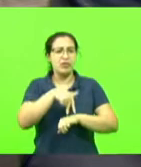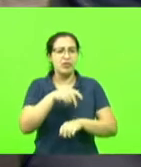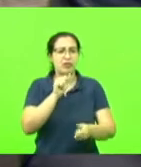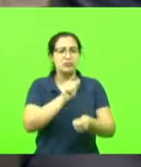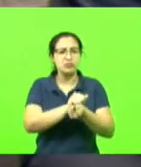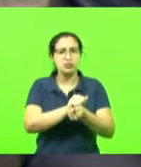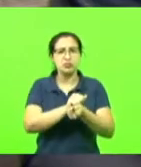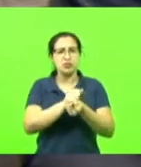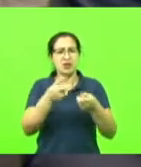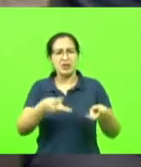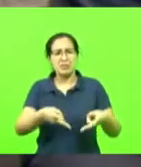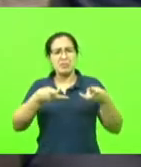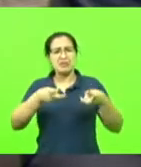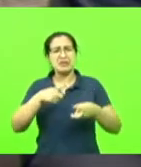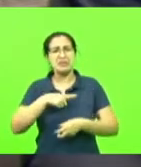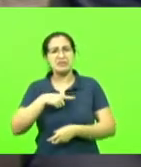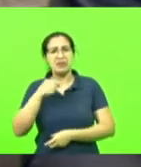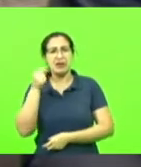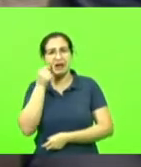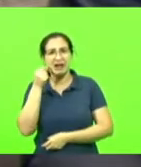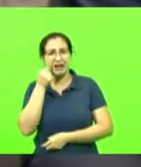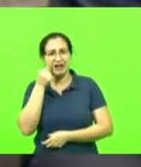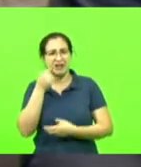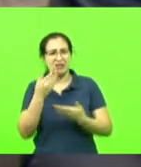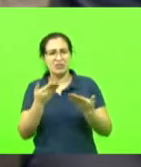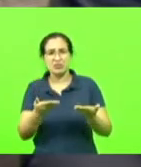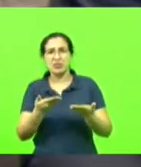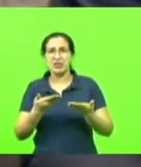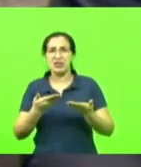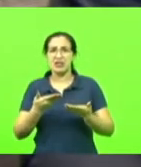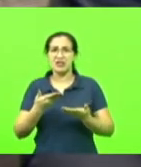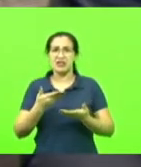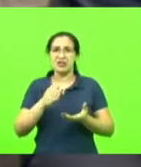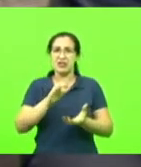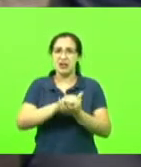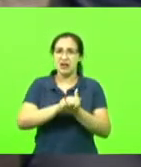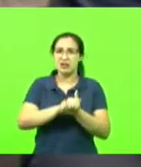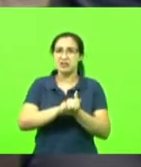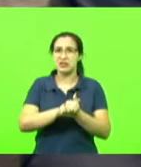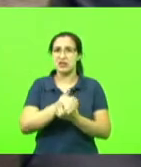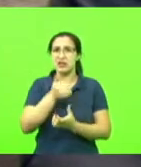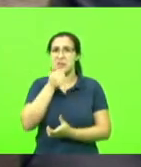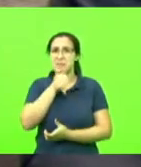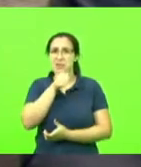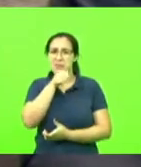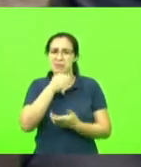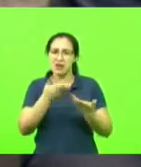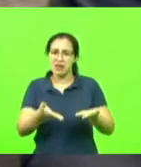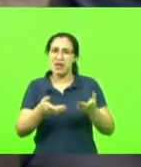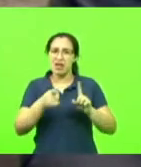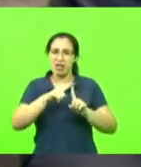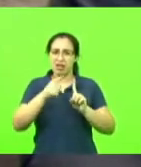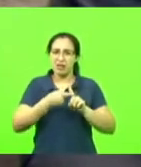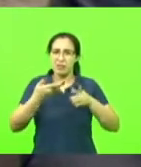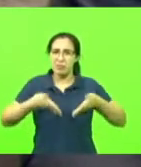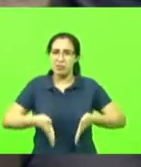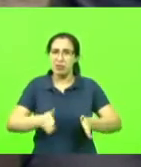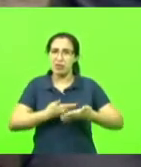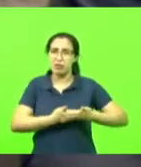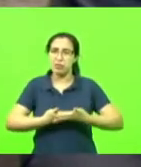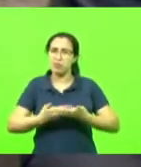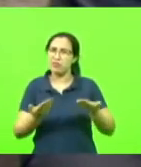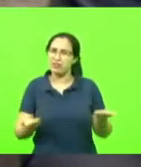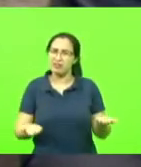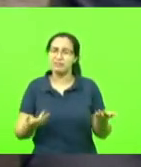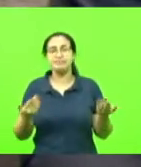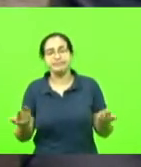e percebe que há um rato no leito da sua esposa, da mãe que acabou de dar à luz ali. Portanto, o governo